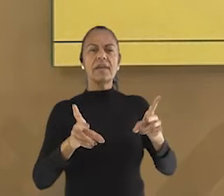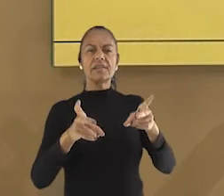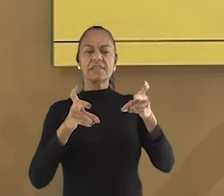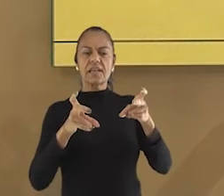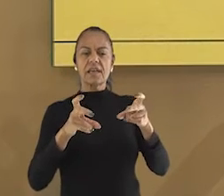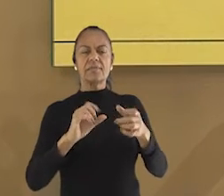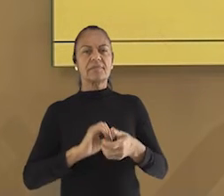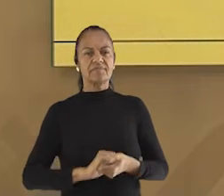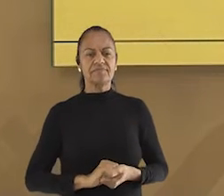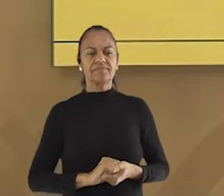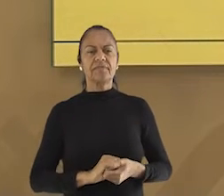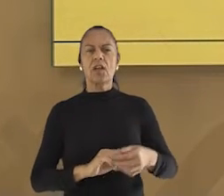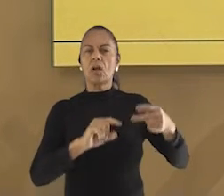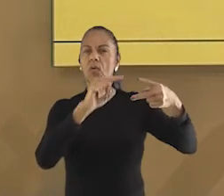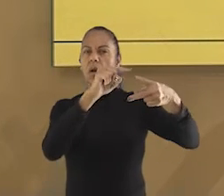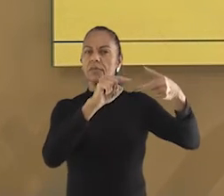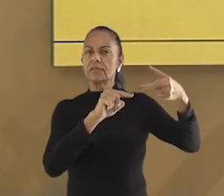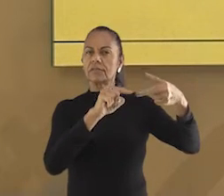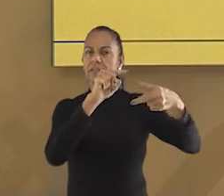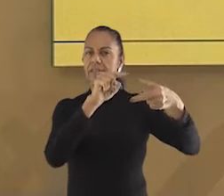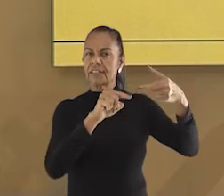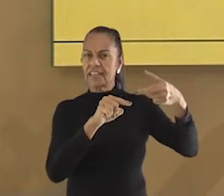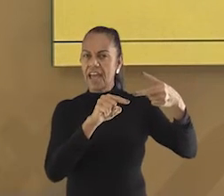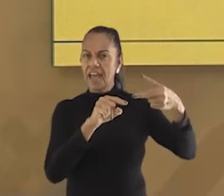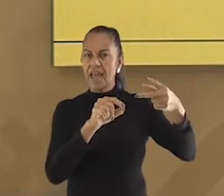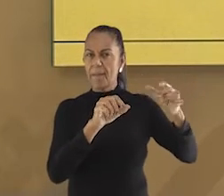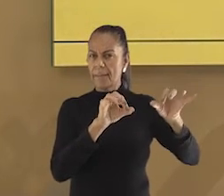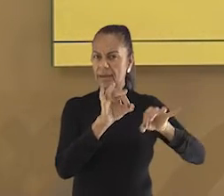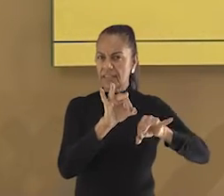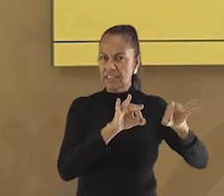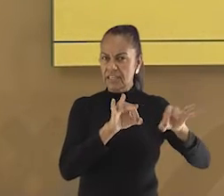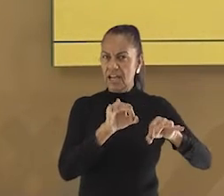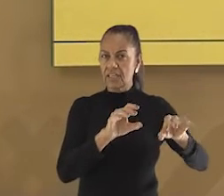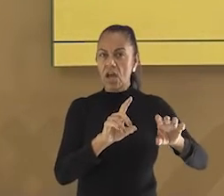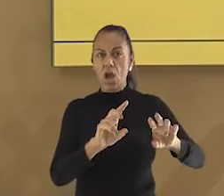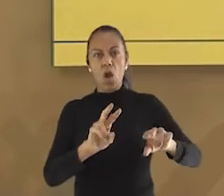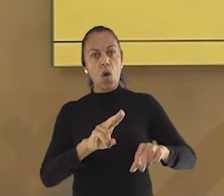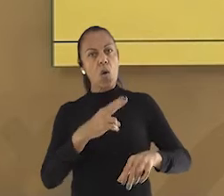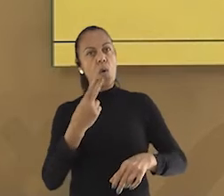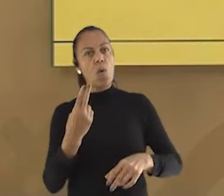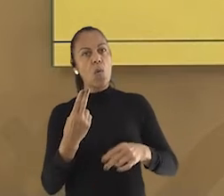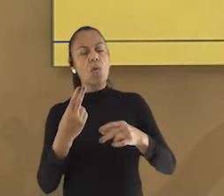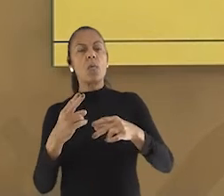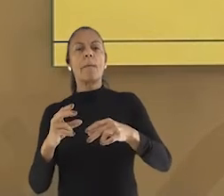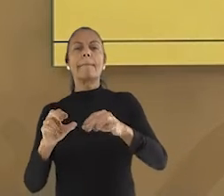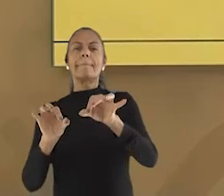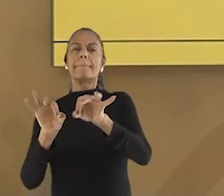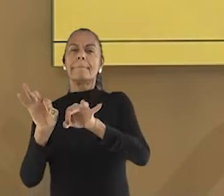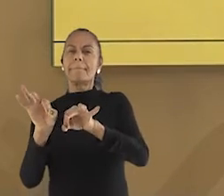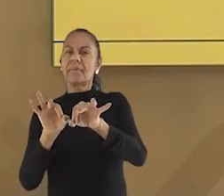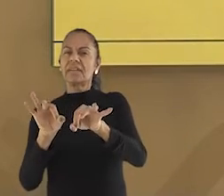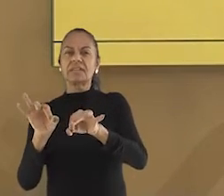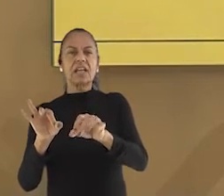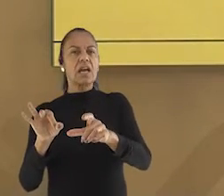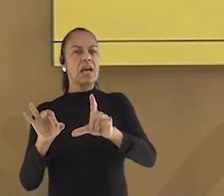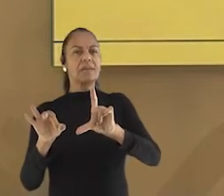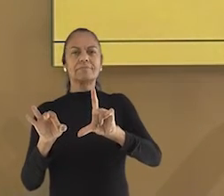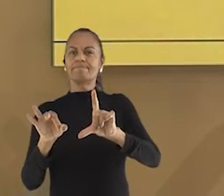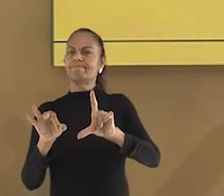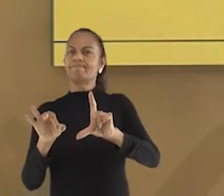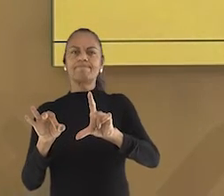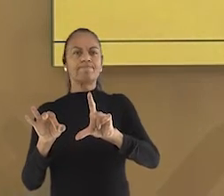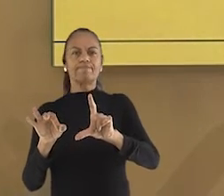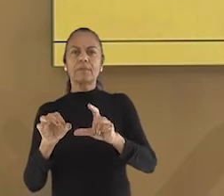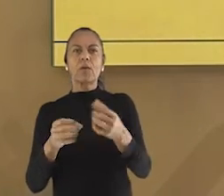aqui. Você acha que essa é uma cidade planejada ou que surgiu de forma espontânea?